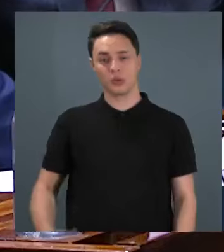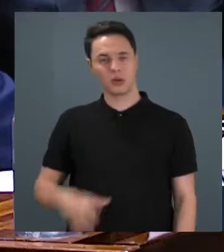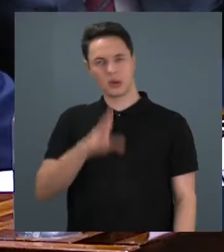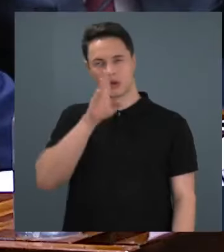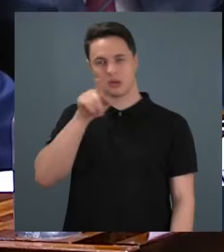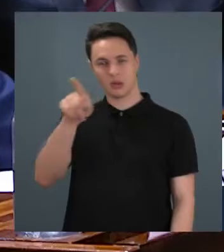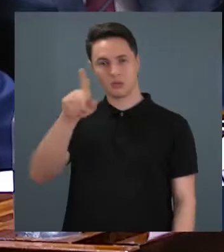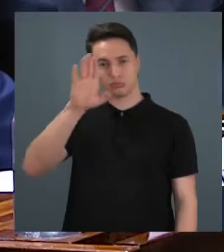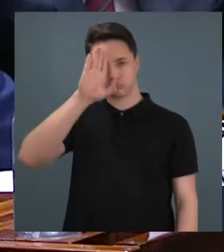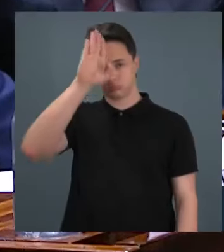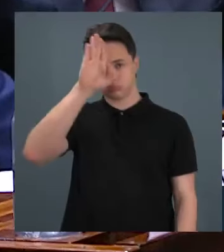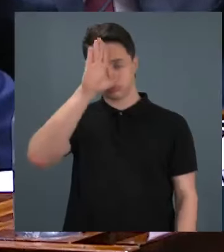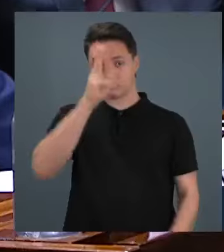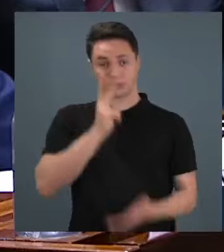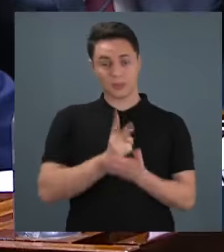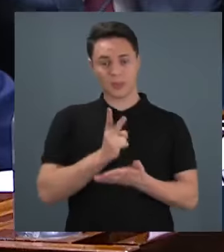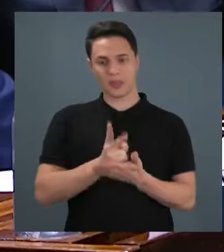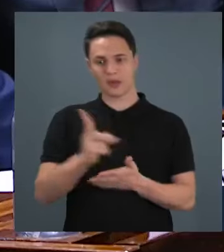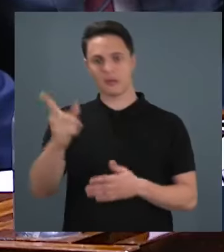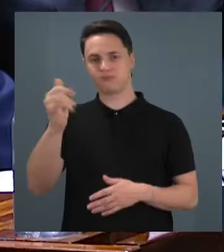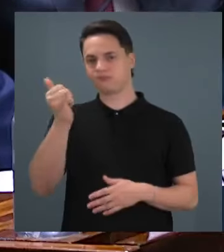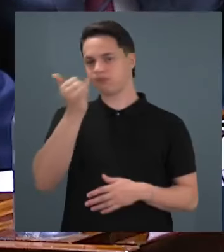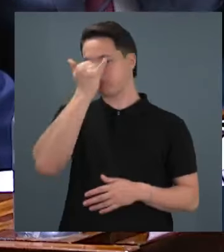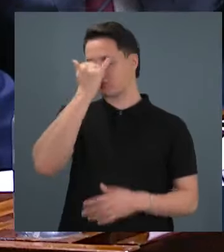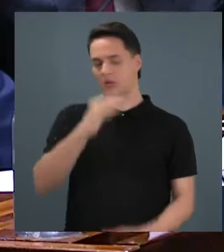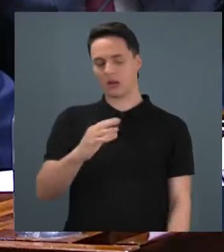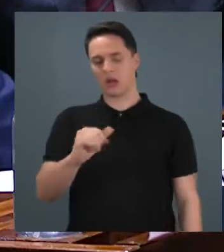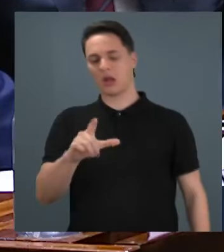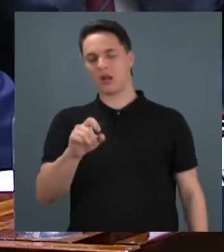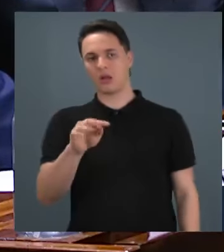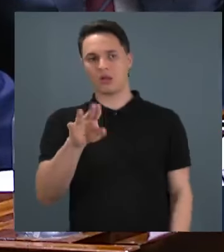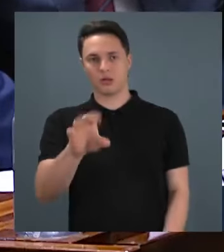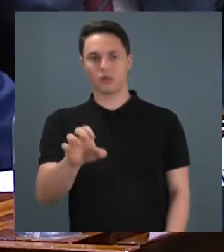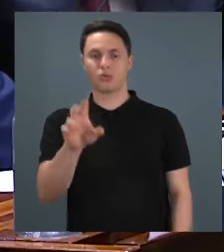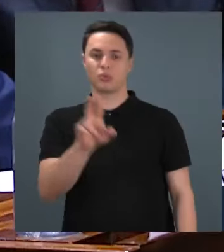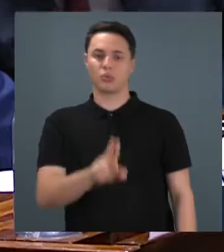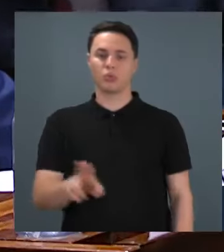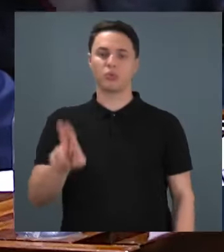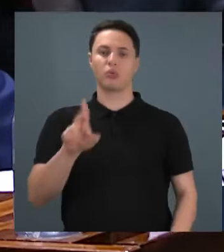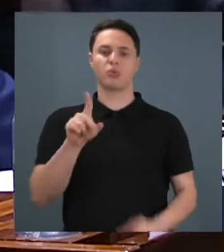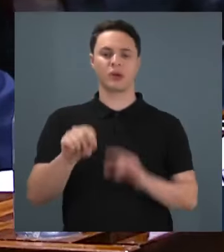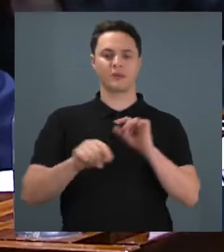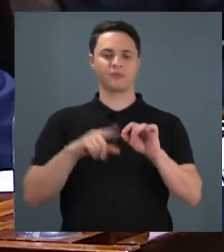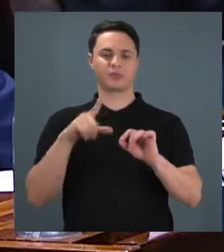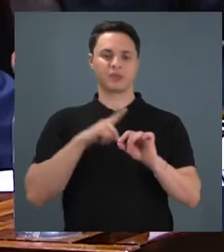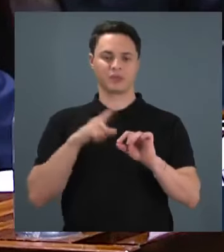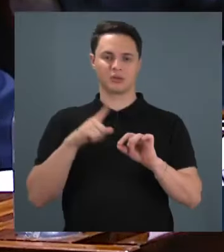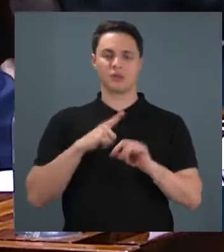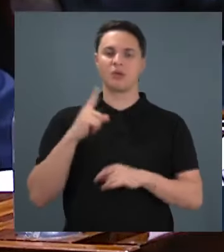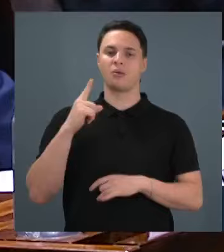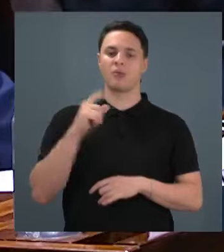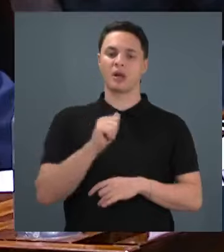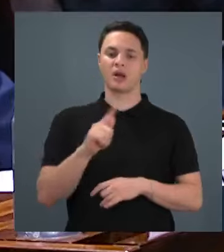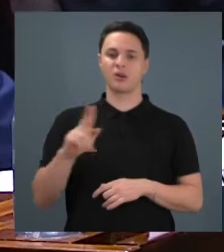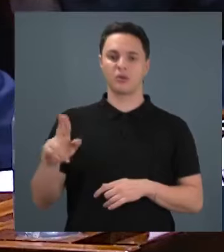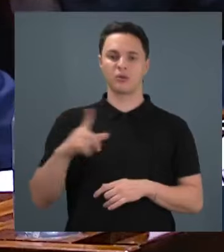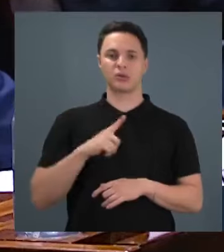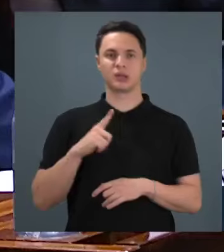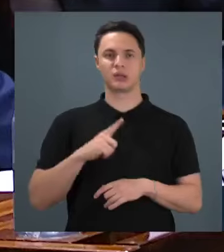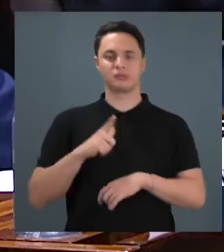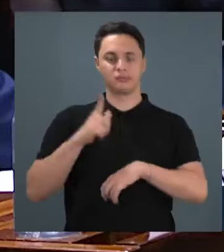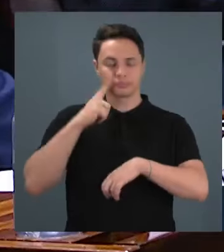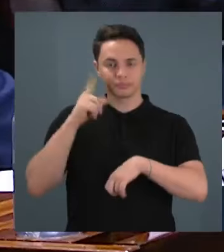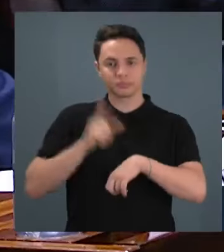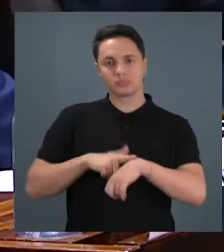Bolsonaro de ter dado um calote nos precatórios, utilizou a Advocacia Geral da União para, num gesto